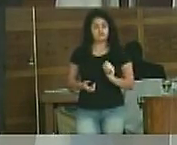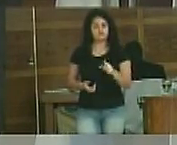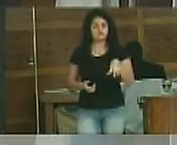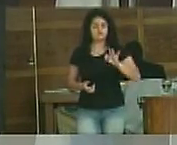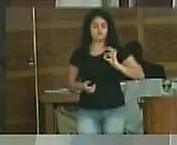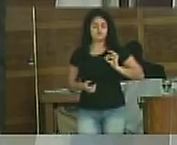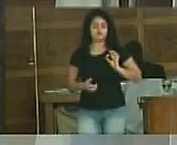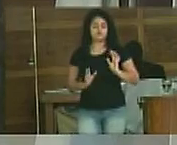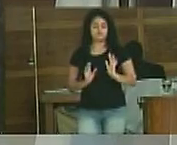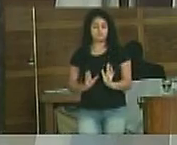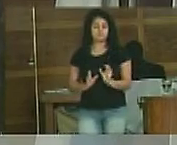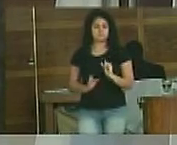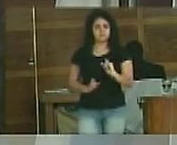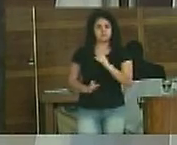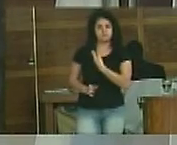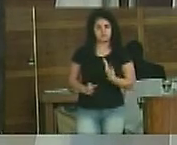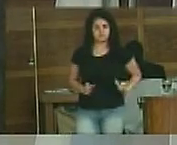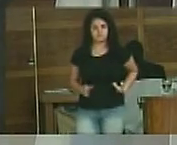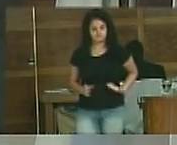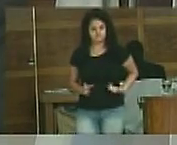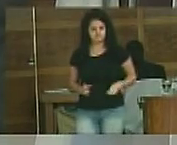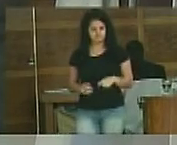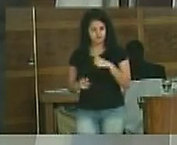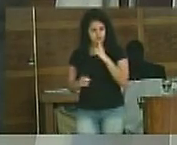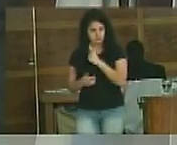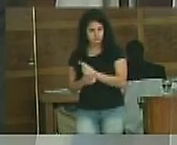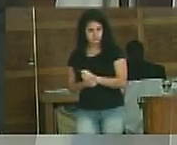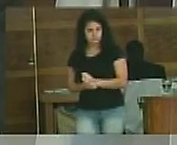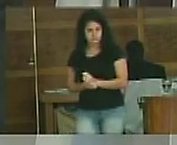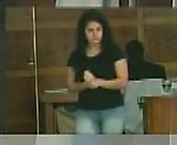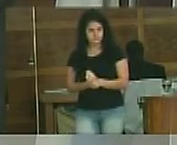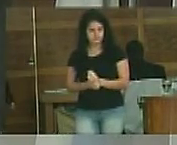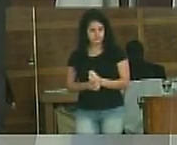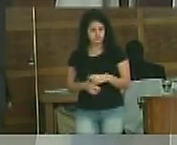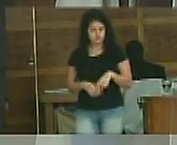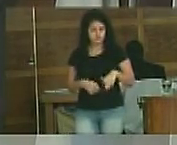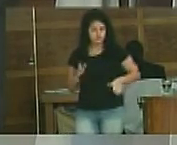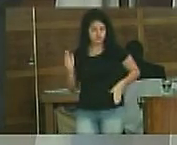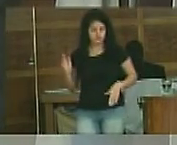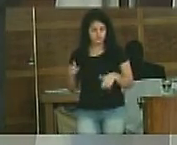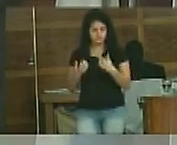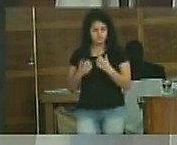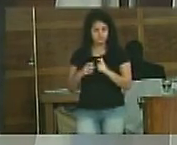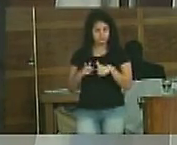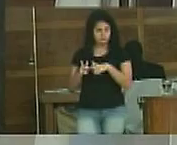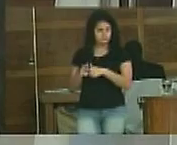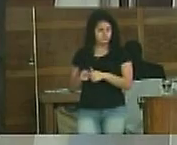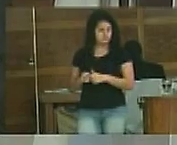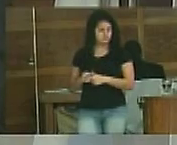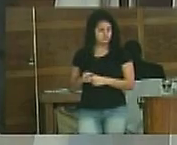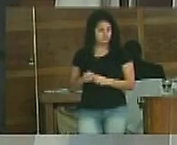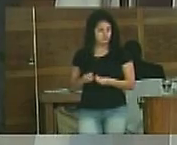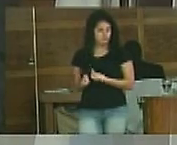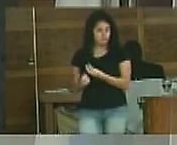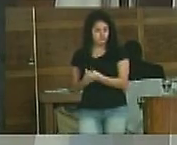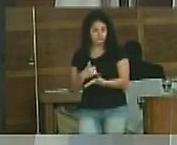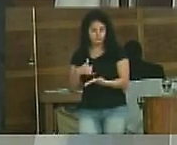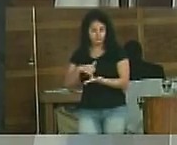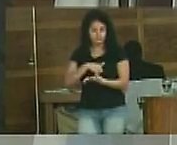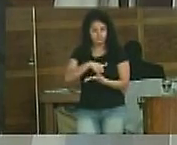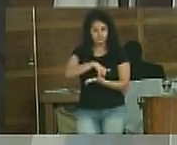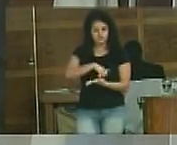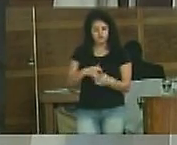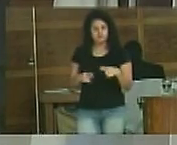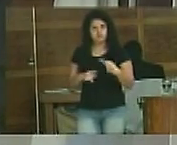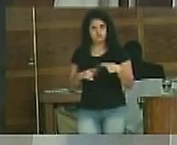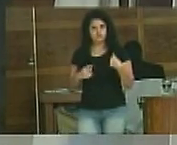acaba, mas se o Estado pegar pesado, nenhum vagabundo vai querer ostentar uma arma e ficar lá vendendo pó, não. Entendeu? Então, eu acho que tem que pegar